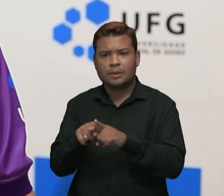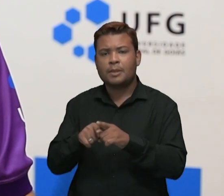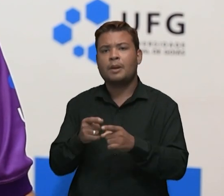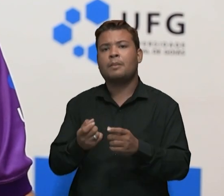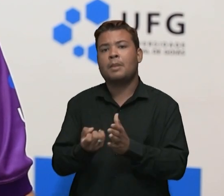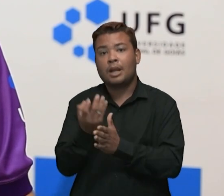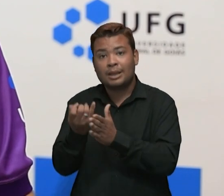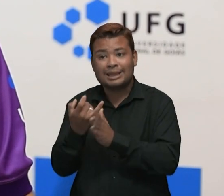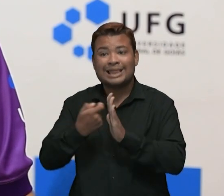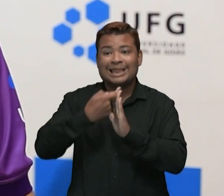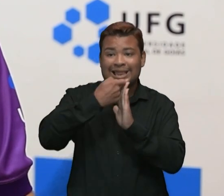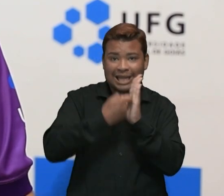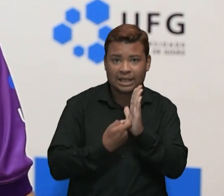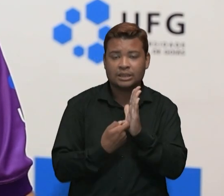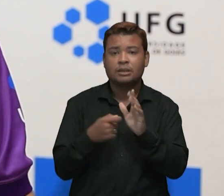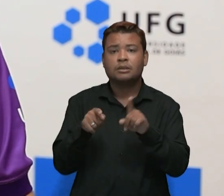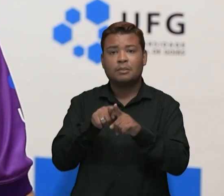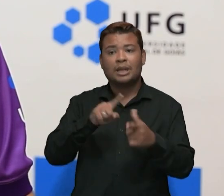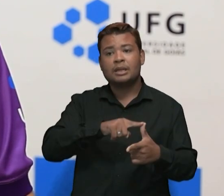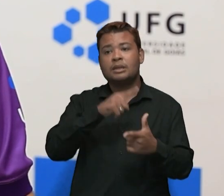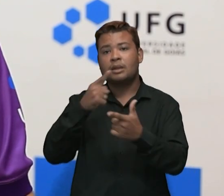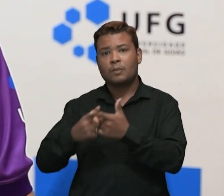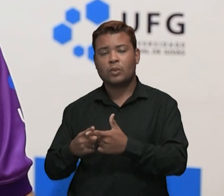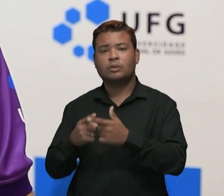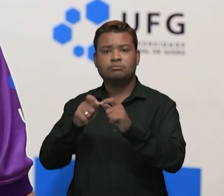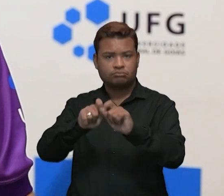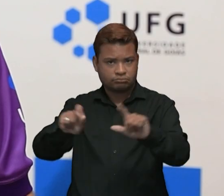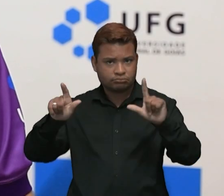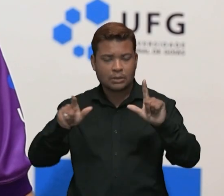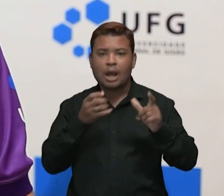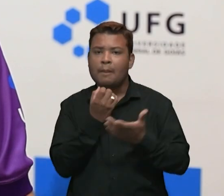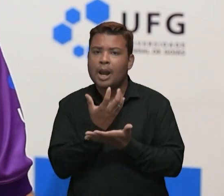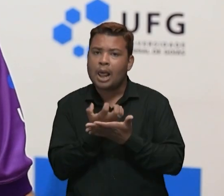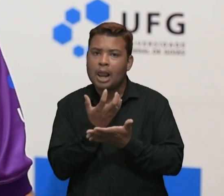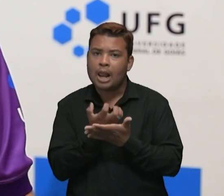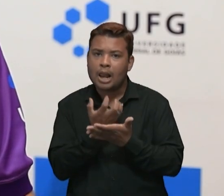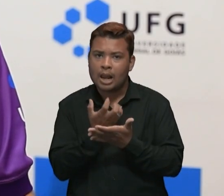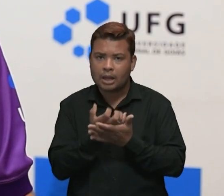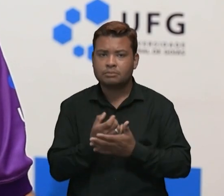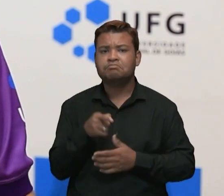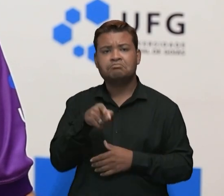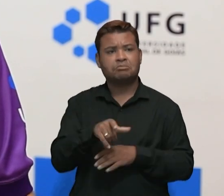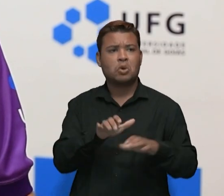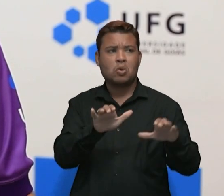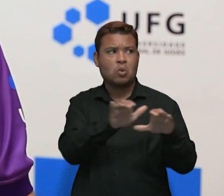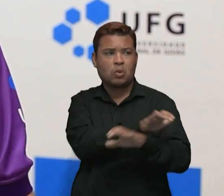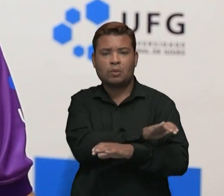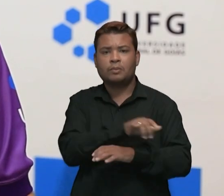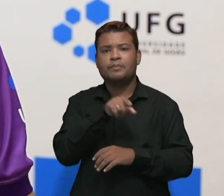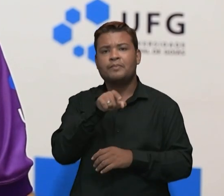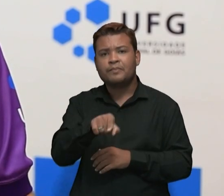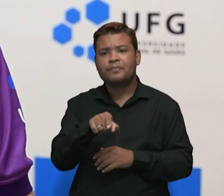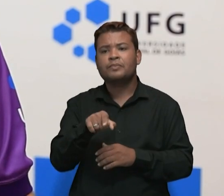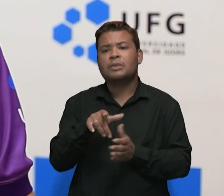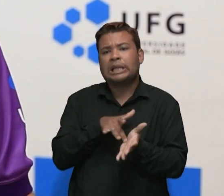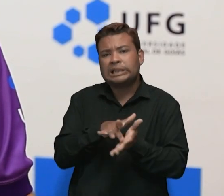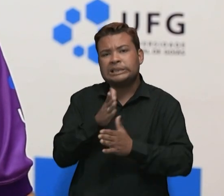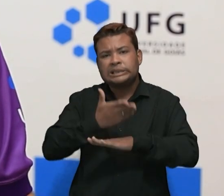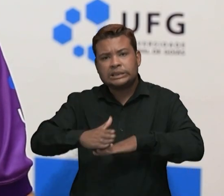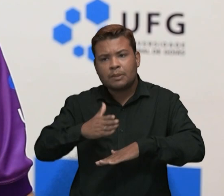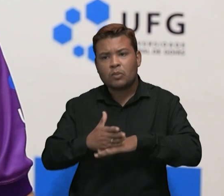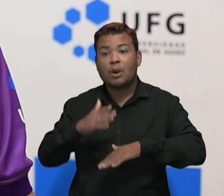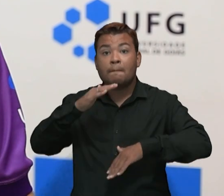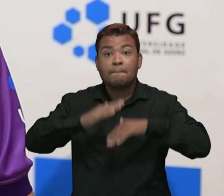texto, e também depois de apresentar. Então é um conjunto completo que simula uma prática